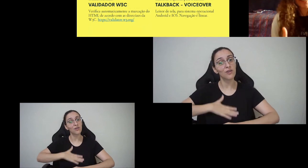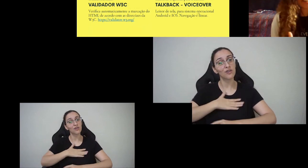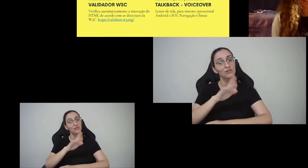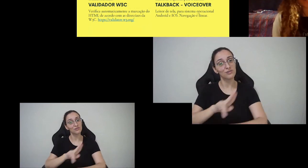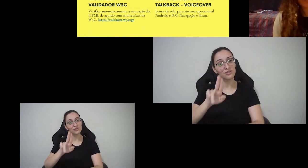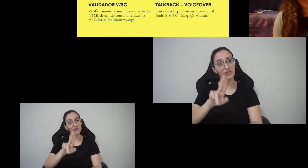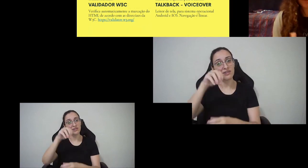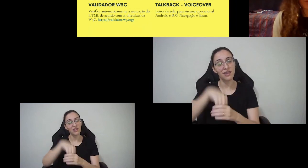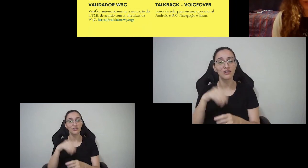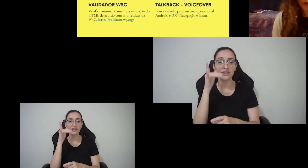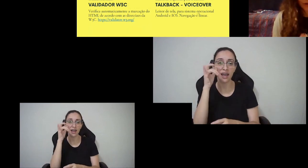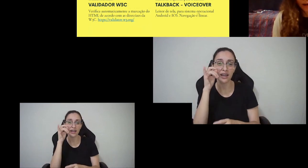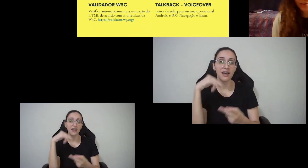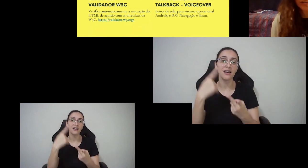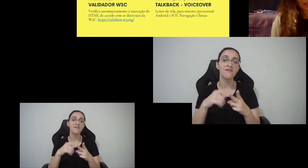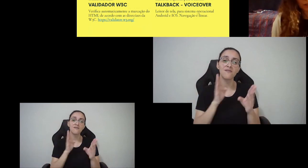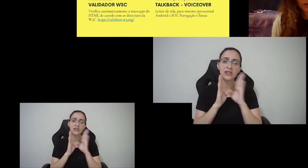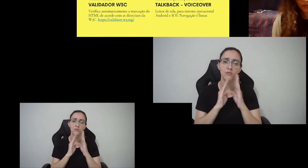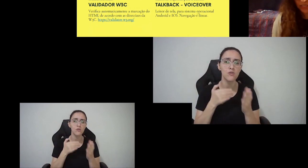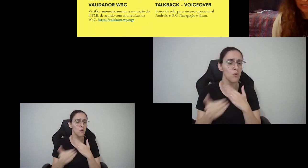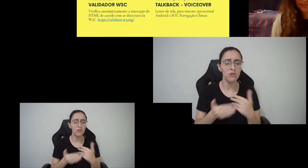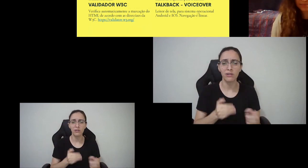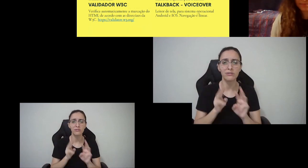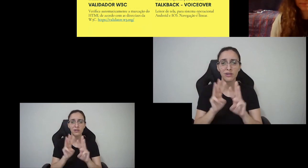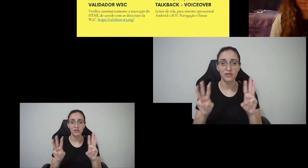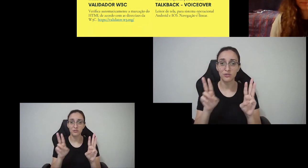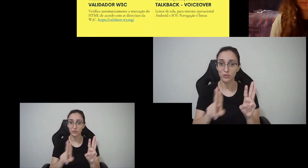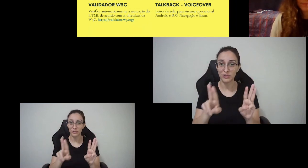do Instagram, dentro do Facebook, ou qualquer outro site que tu mais utiliza.